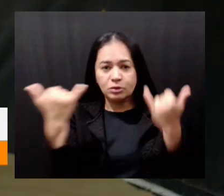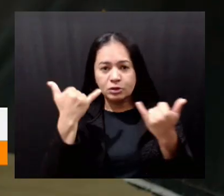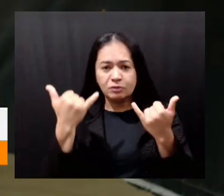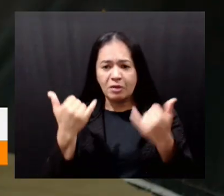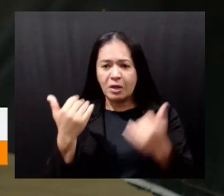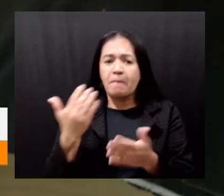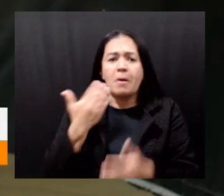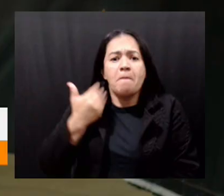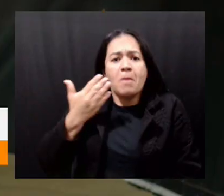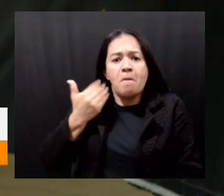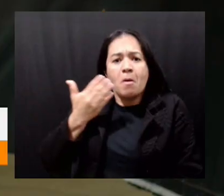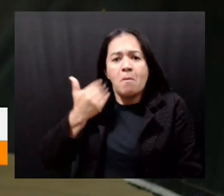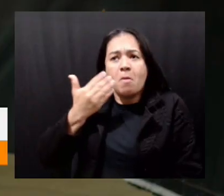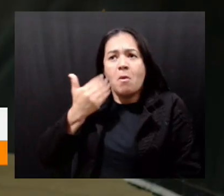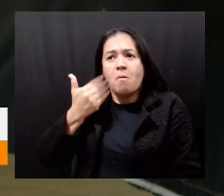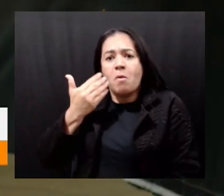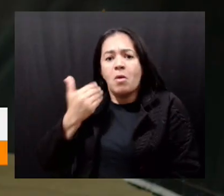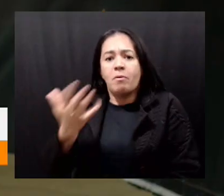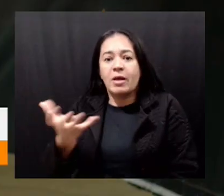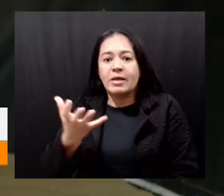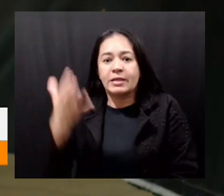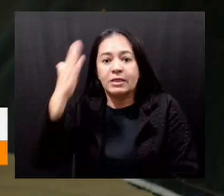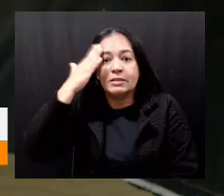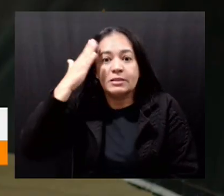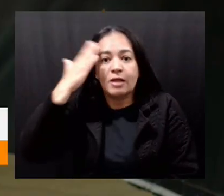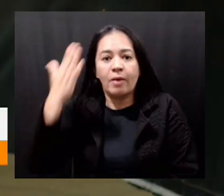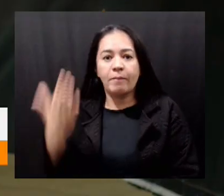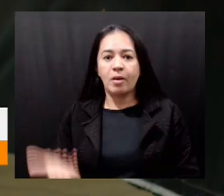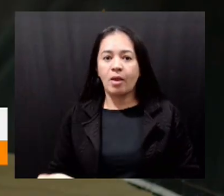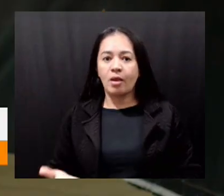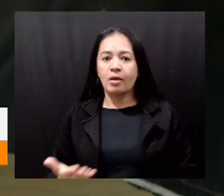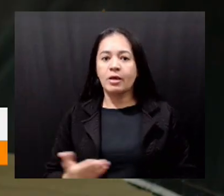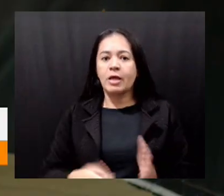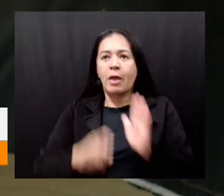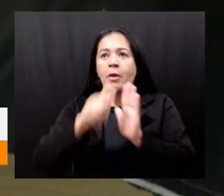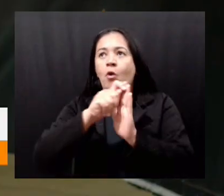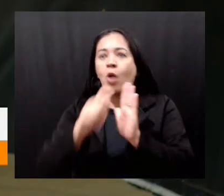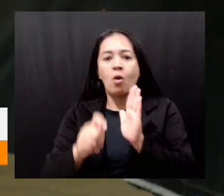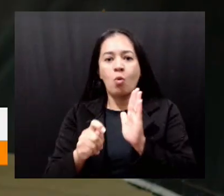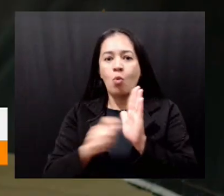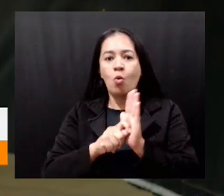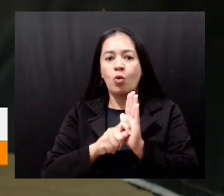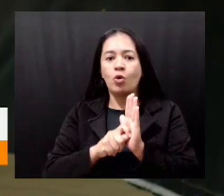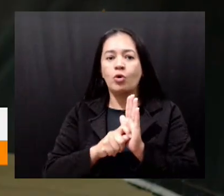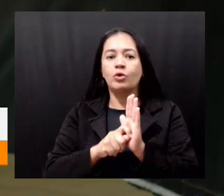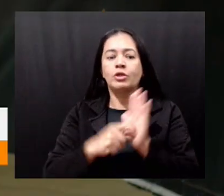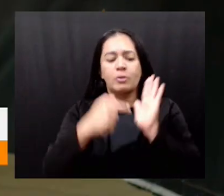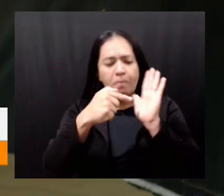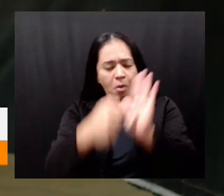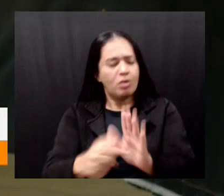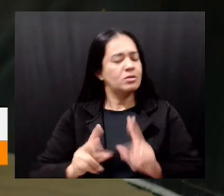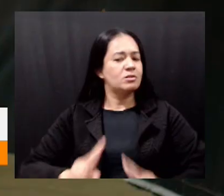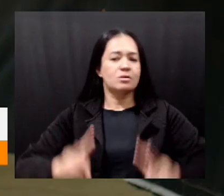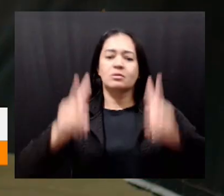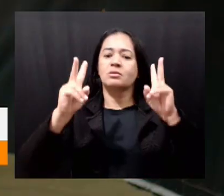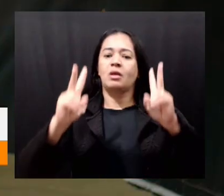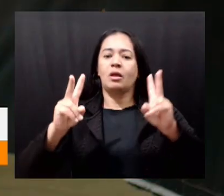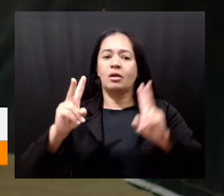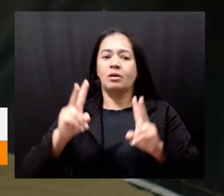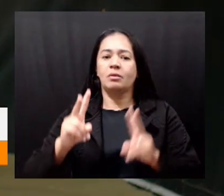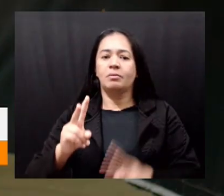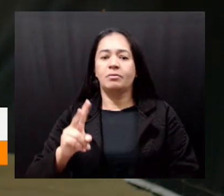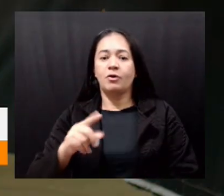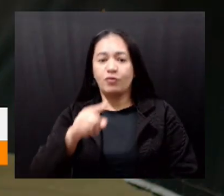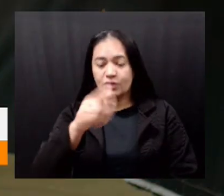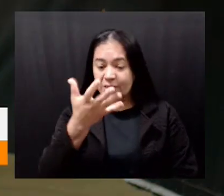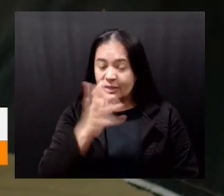saber e não para de ver. E aí tem os algoritmos que você viu uma vez, ele vai trazer para você novamente, mesmo que você não queira, você acaba vendo, né?